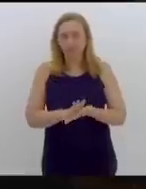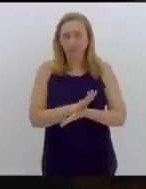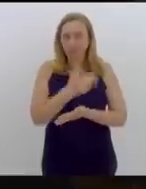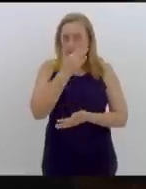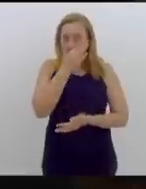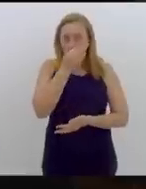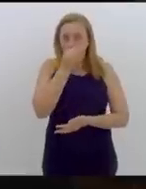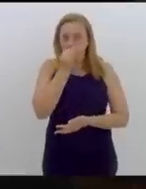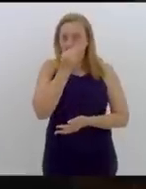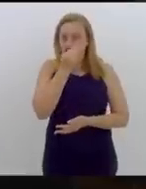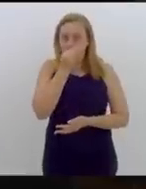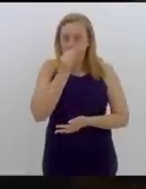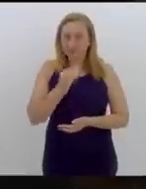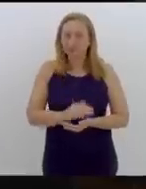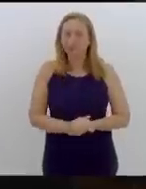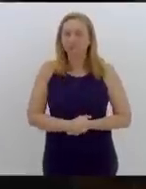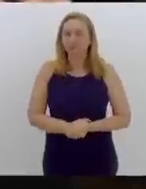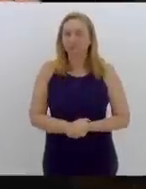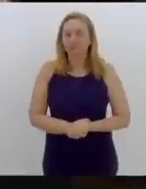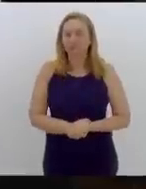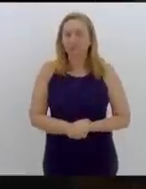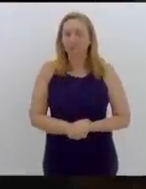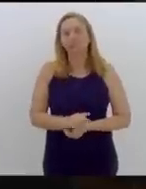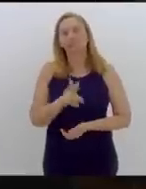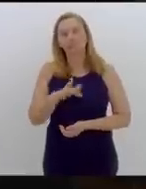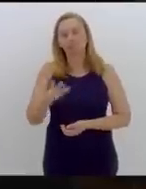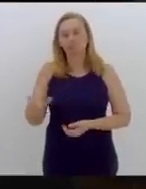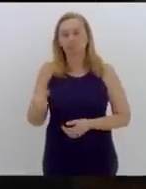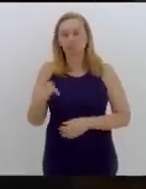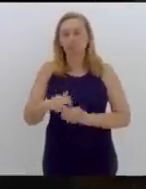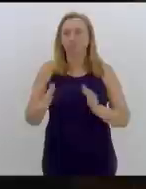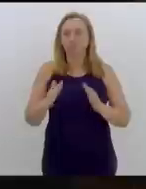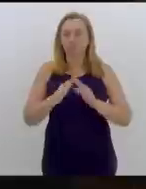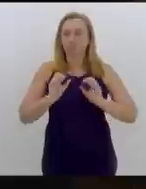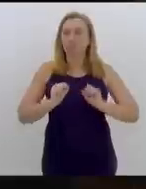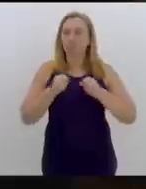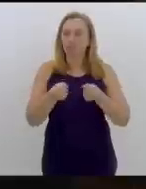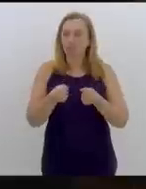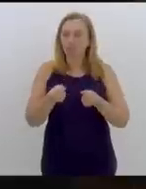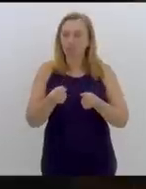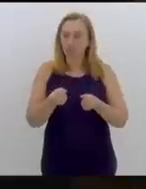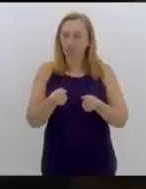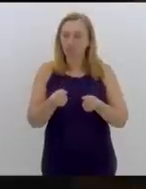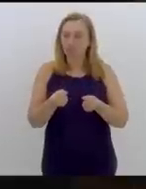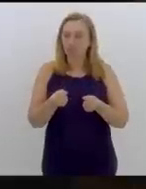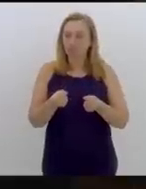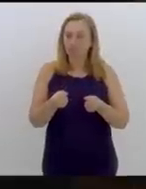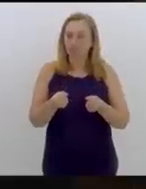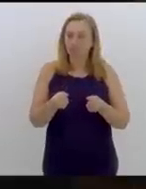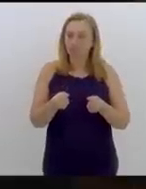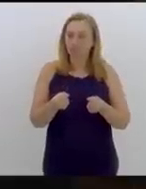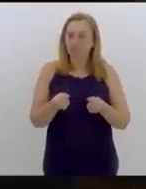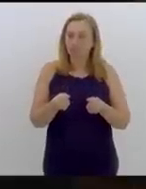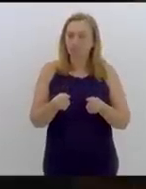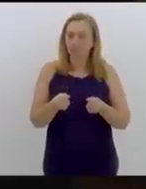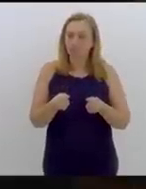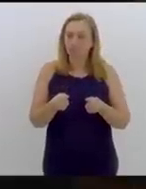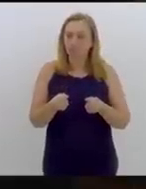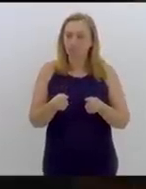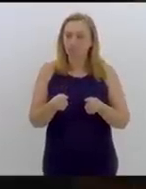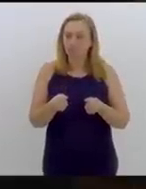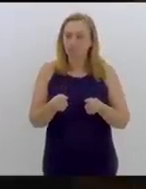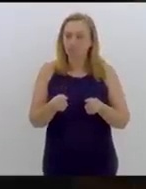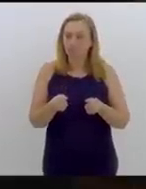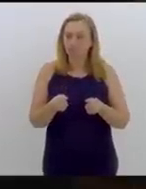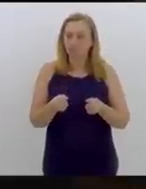eu muito diferente daqueles que aqui nessa casa defendem a desmilitarização da polícia eu defendo a